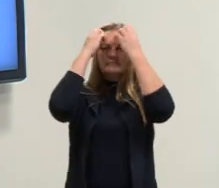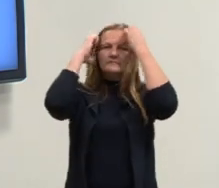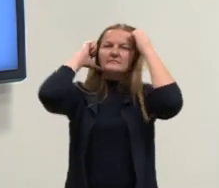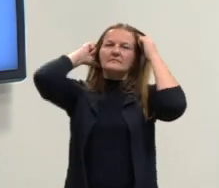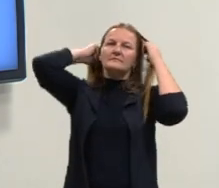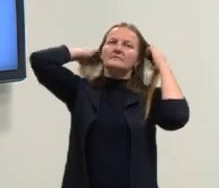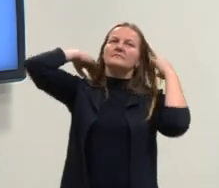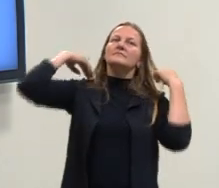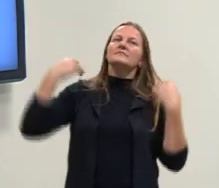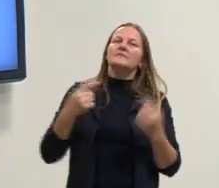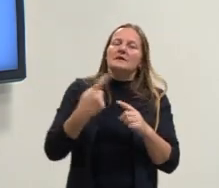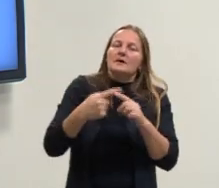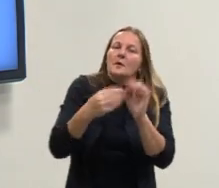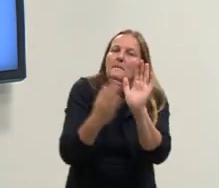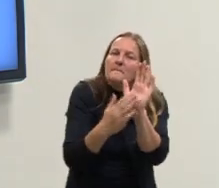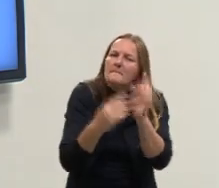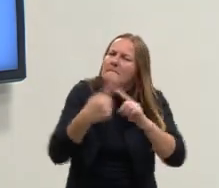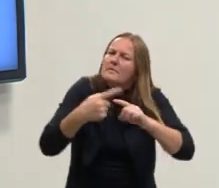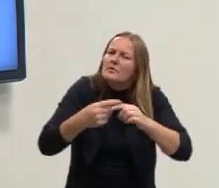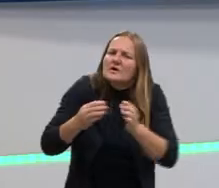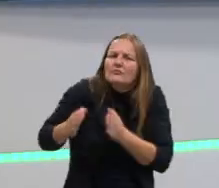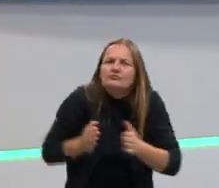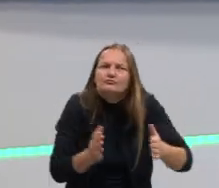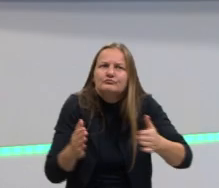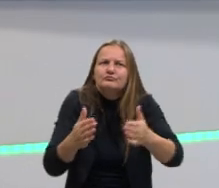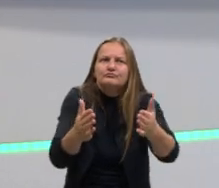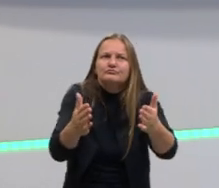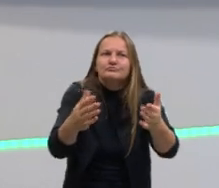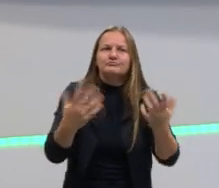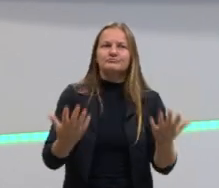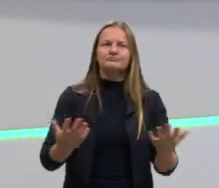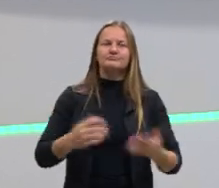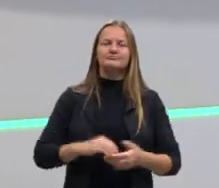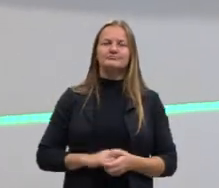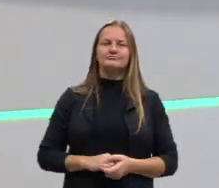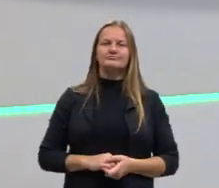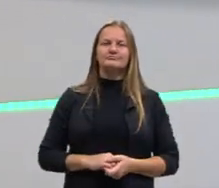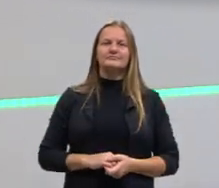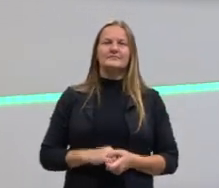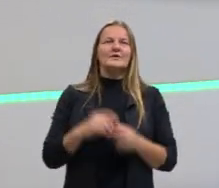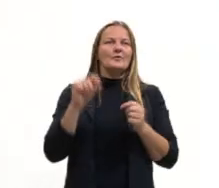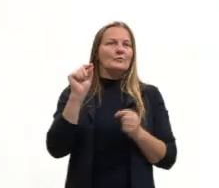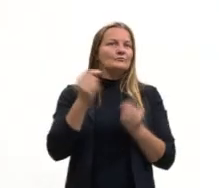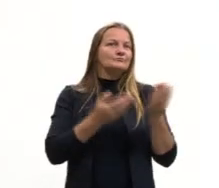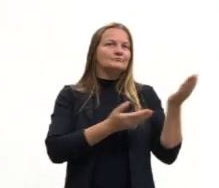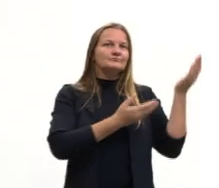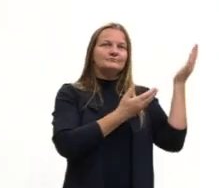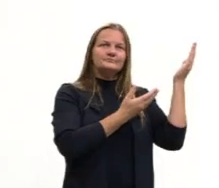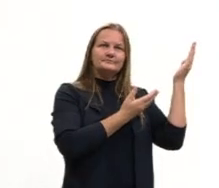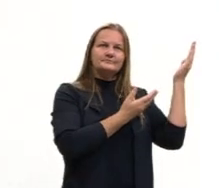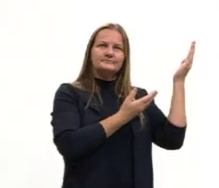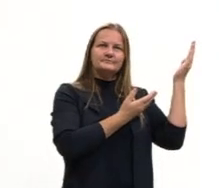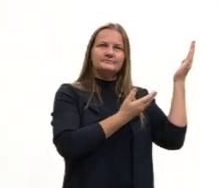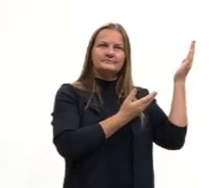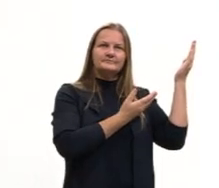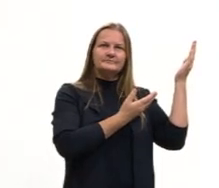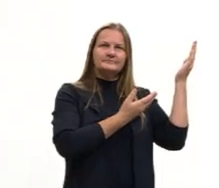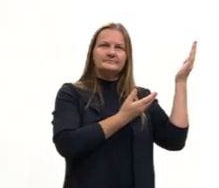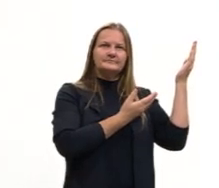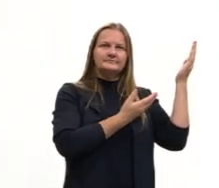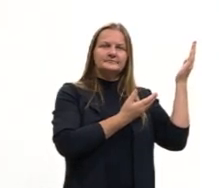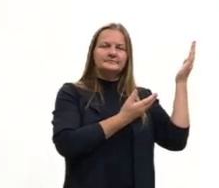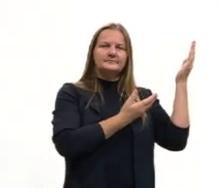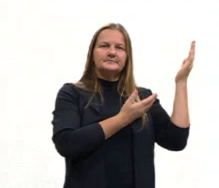de estarem ali por isso que elas vão para o mesmo caminho a e aqui eu peguei um exemplo